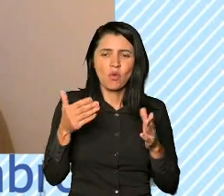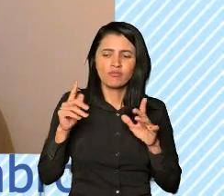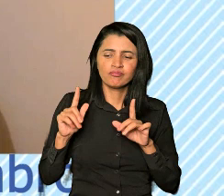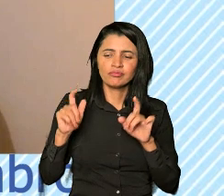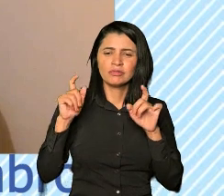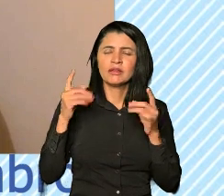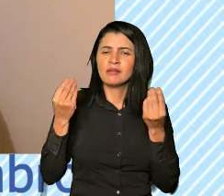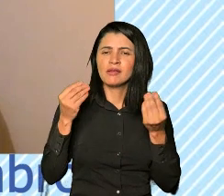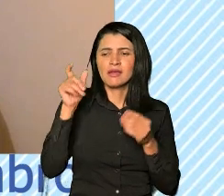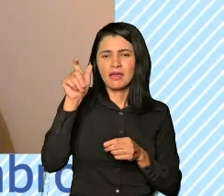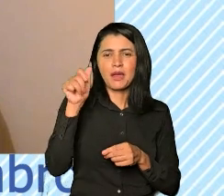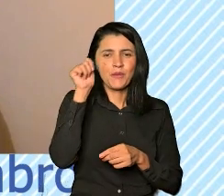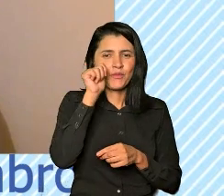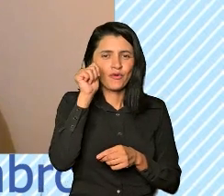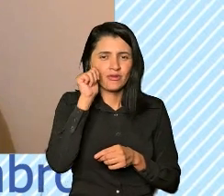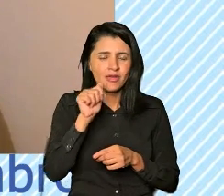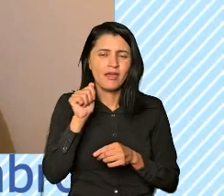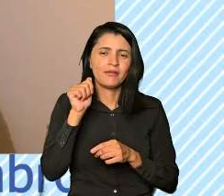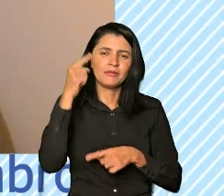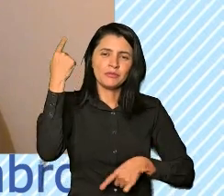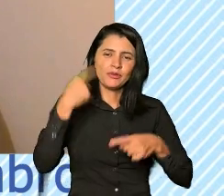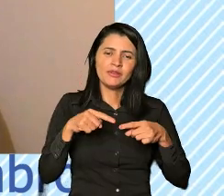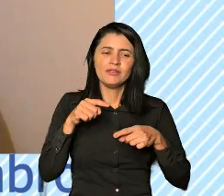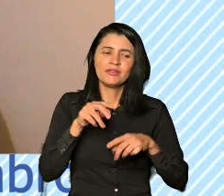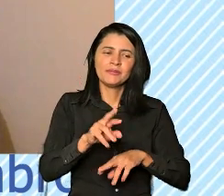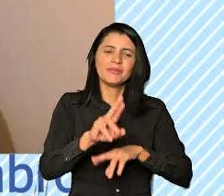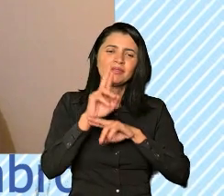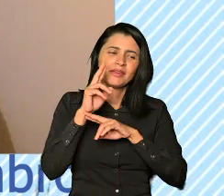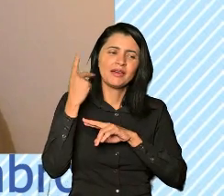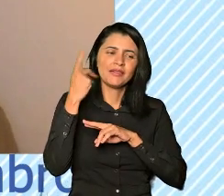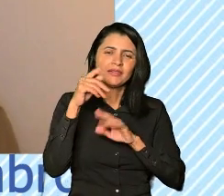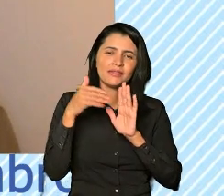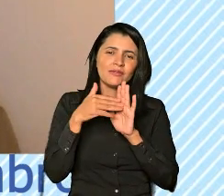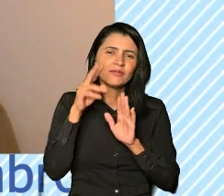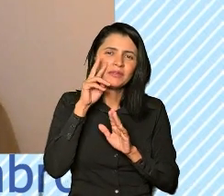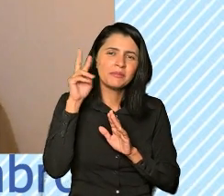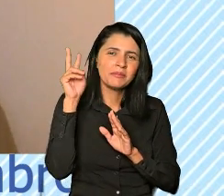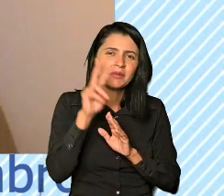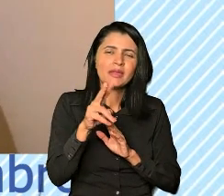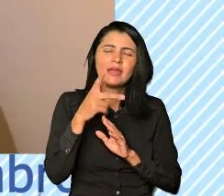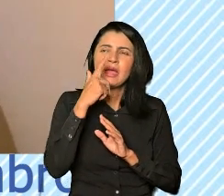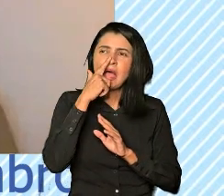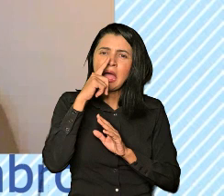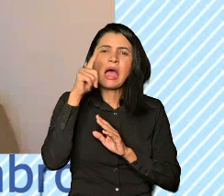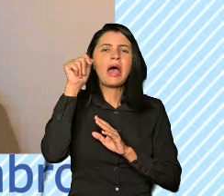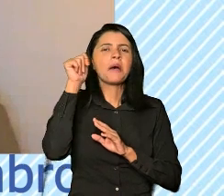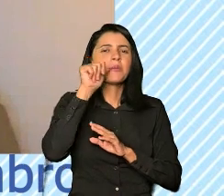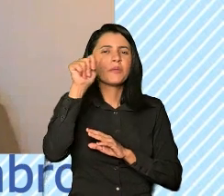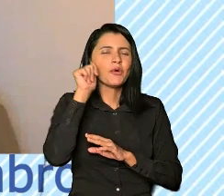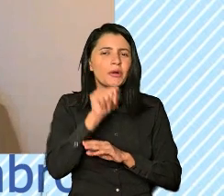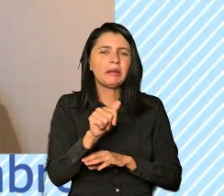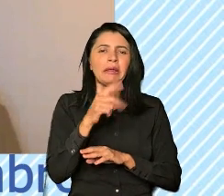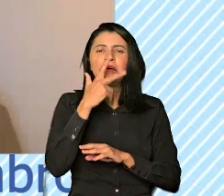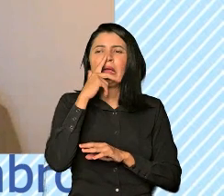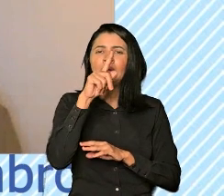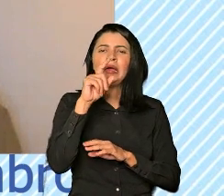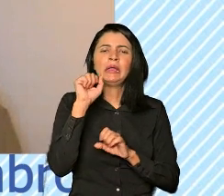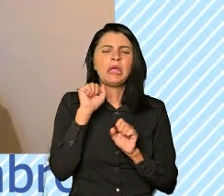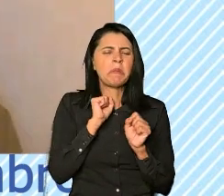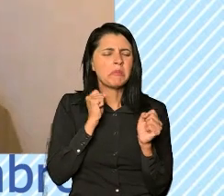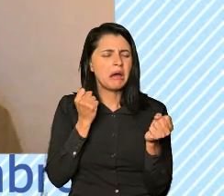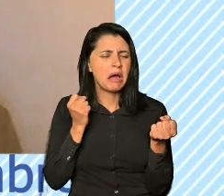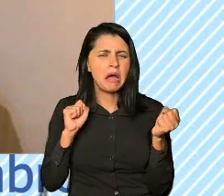as mulheres políticas nas fotos, até hoje, você pode pensar que aparecem as mulheres desesperadas,